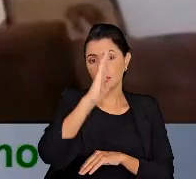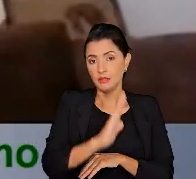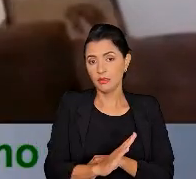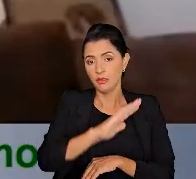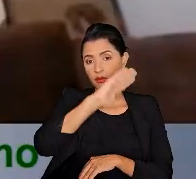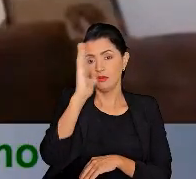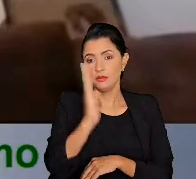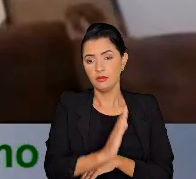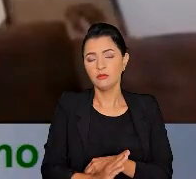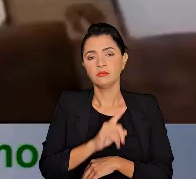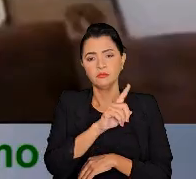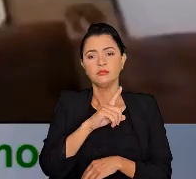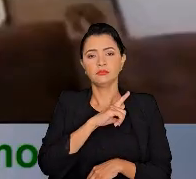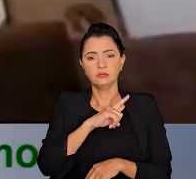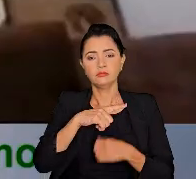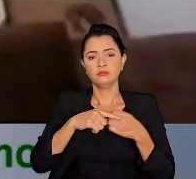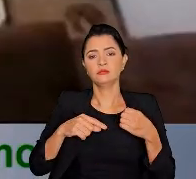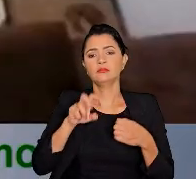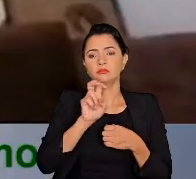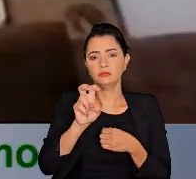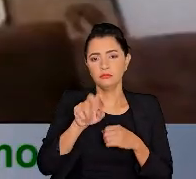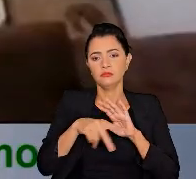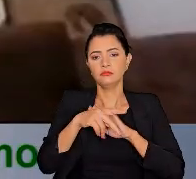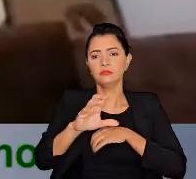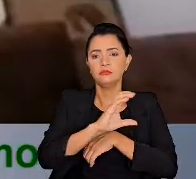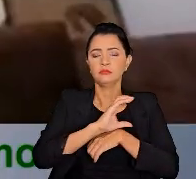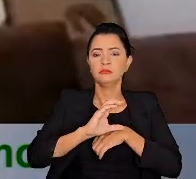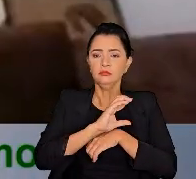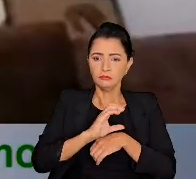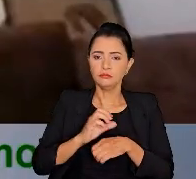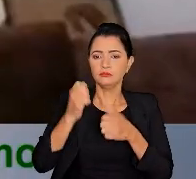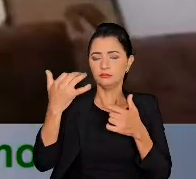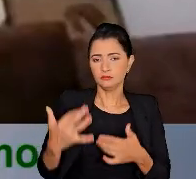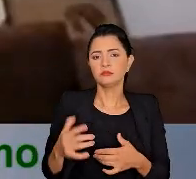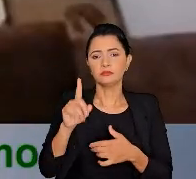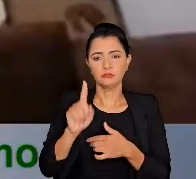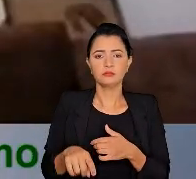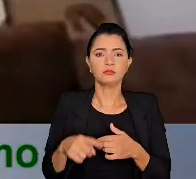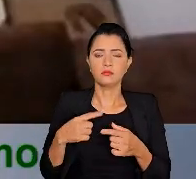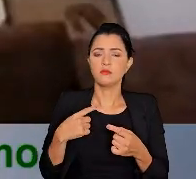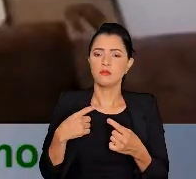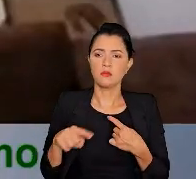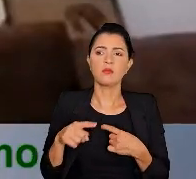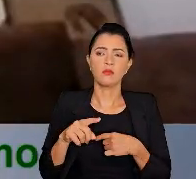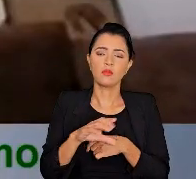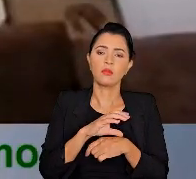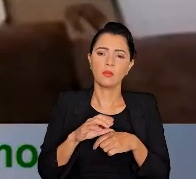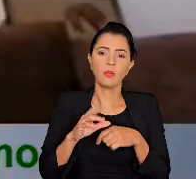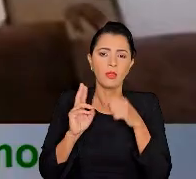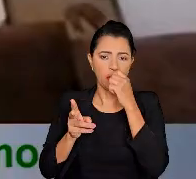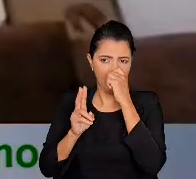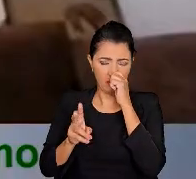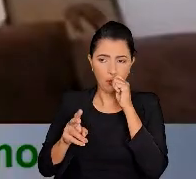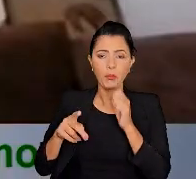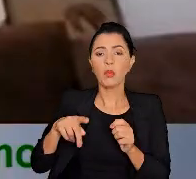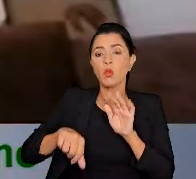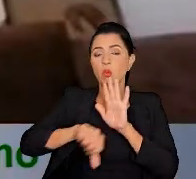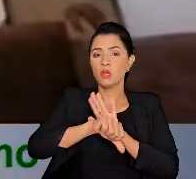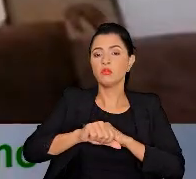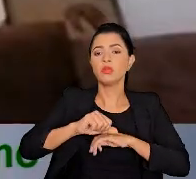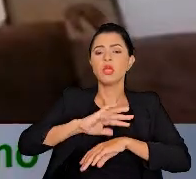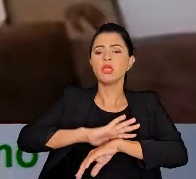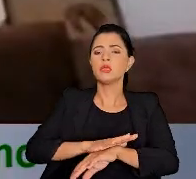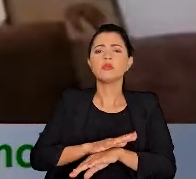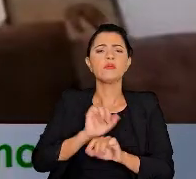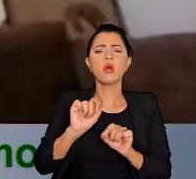como o senhor falou, aí o artigo 5º da Constituição, que coloca como imprescritível o crime de racismo, mas afinal, o